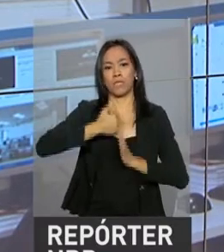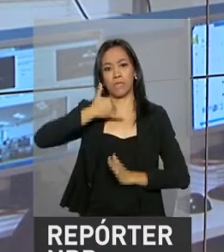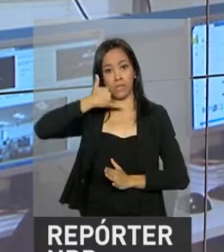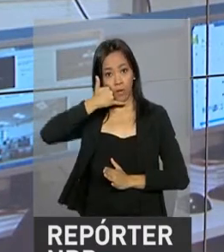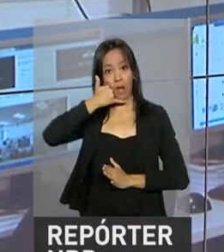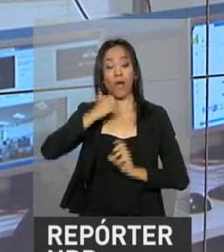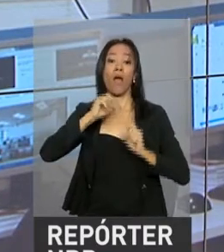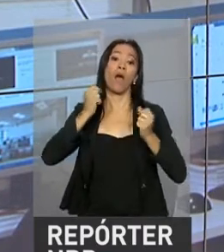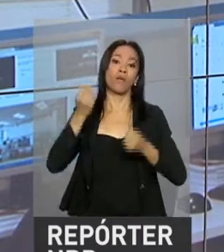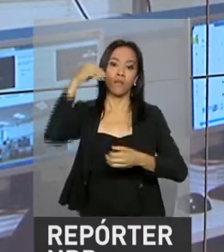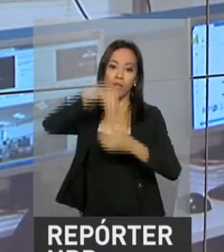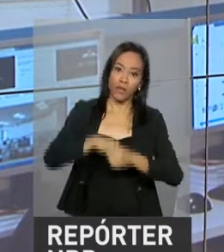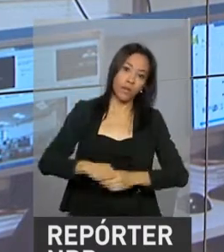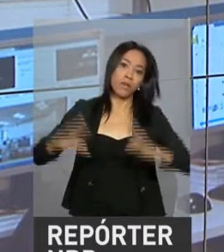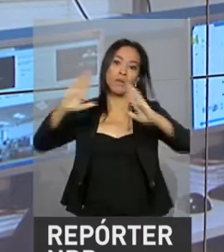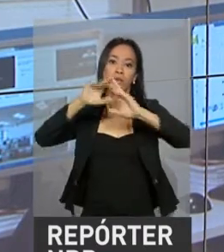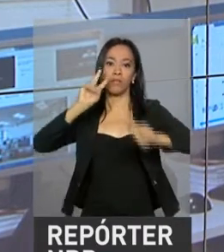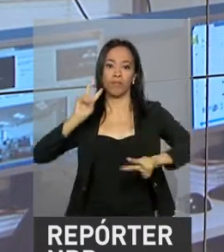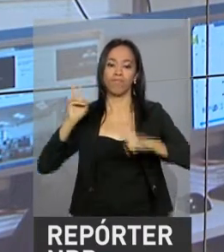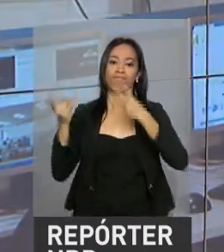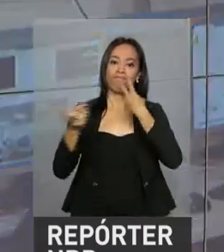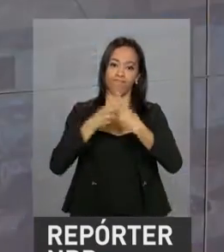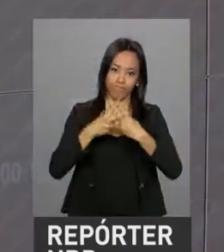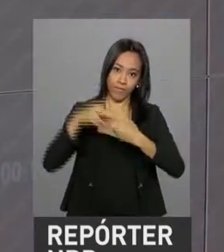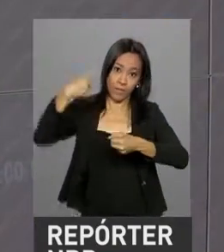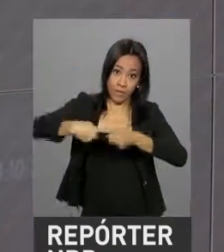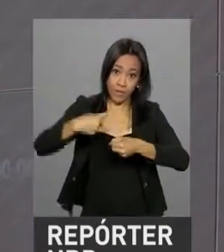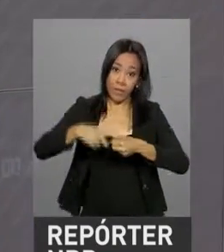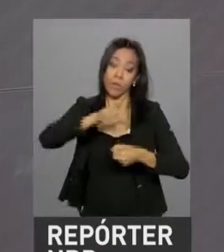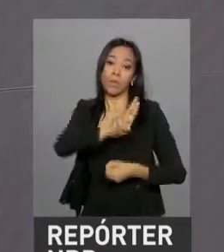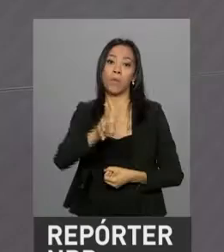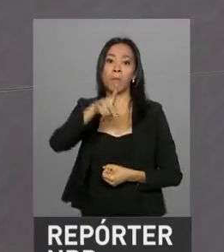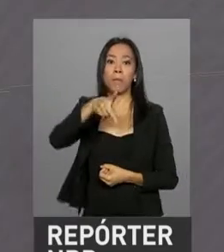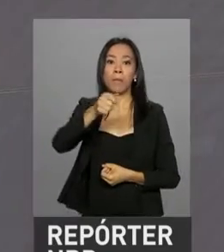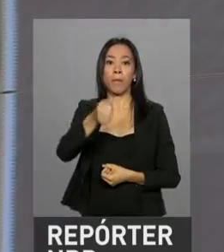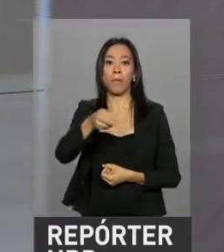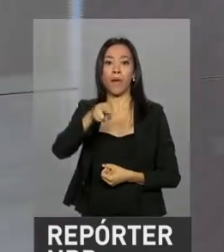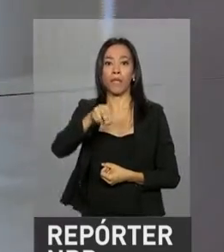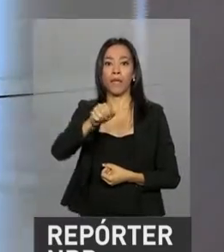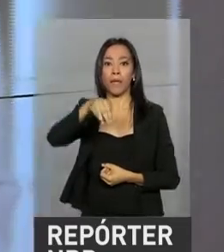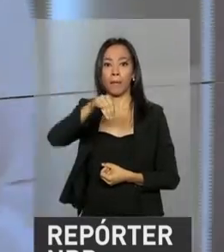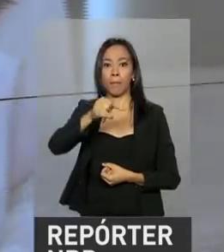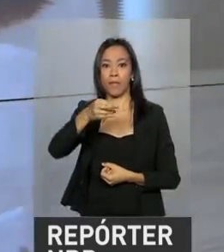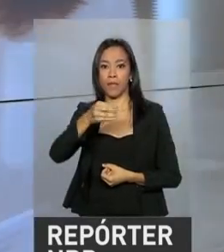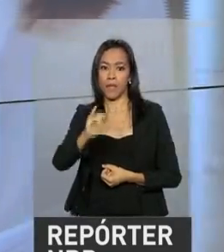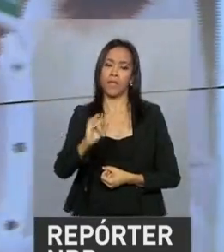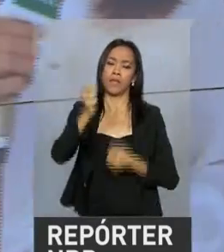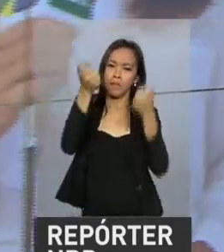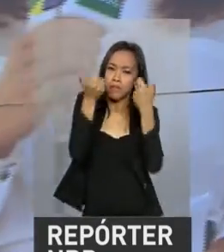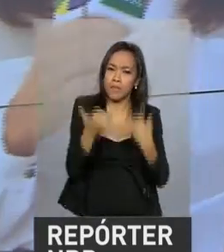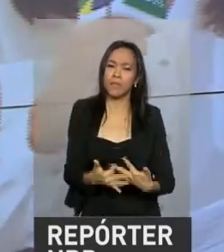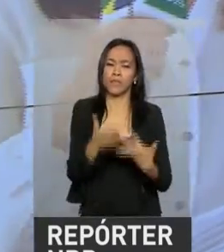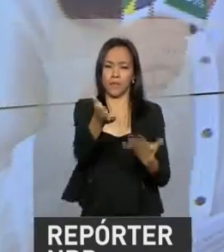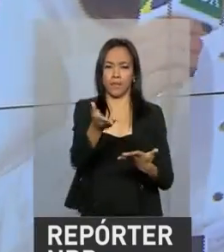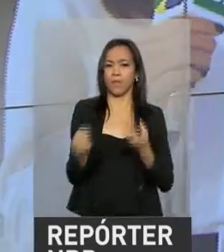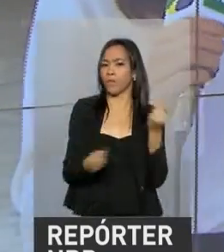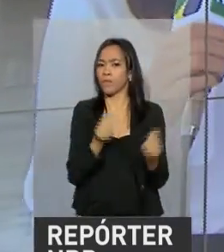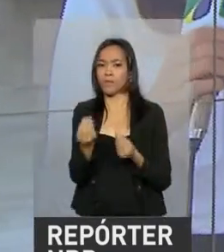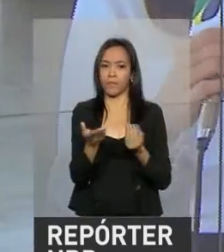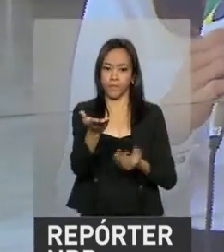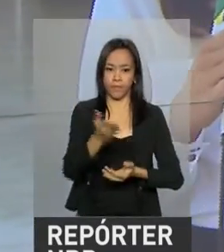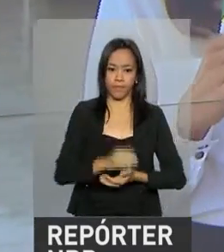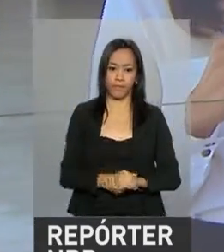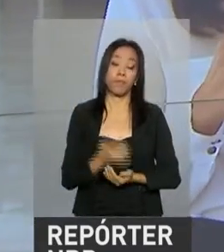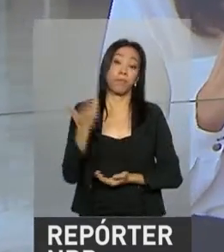na penitenciária estadual de parnamirim na grande natal aula de arte do palácio do planalto traz detalhes pra gente a bola o